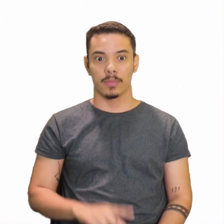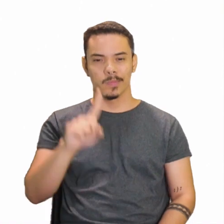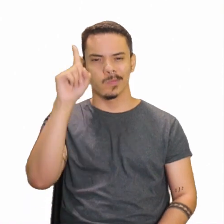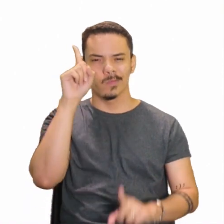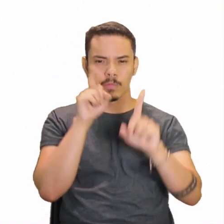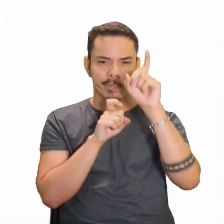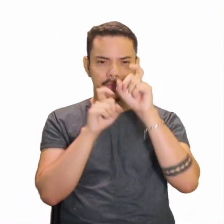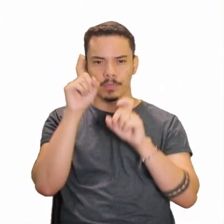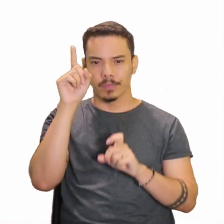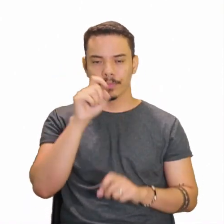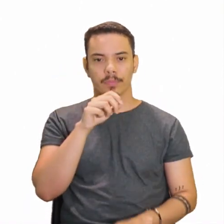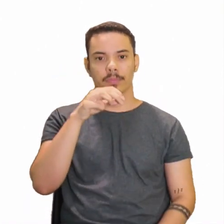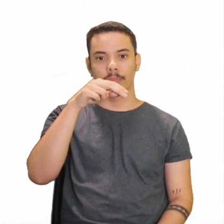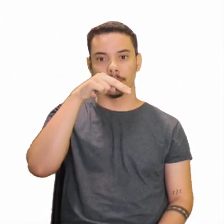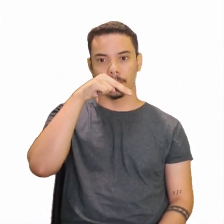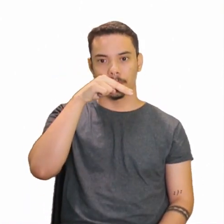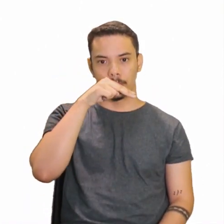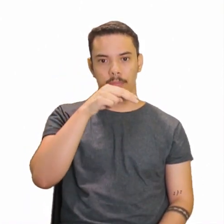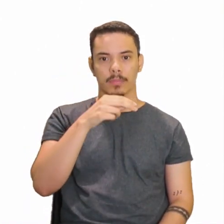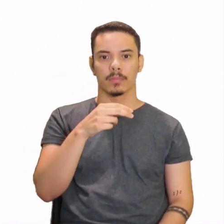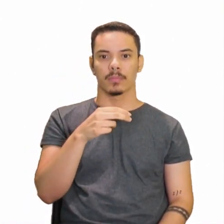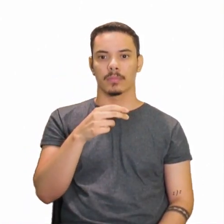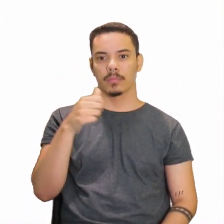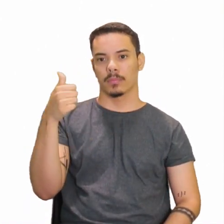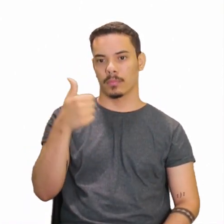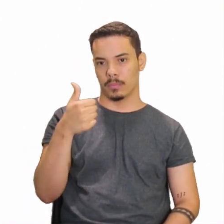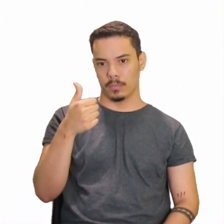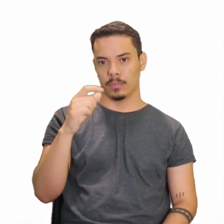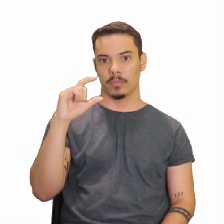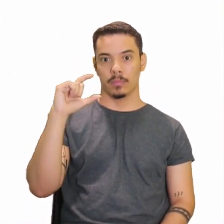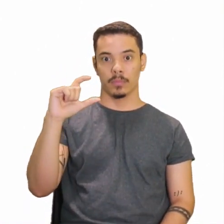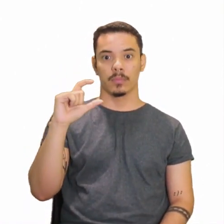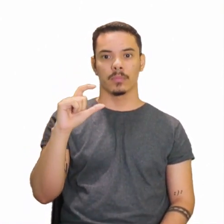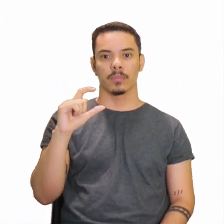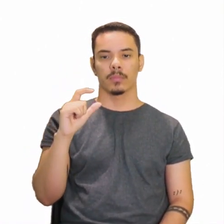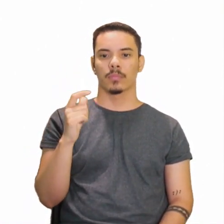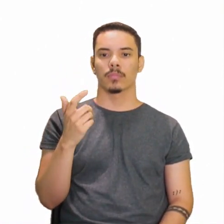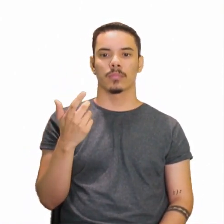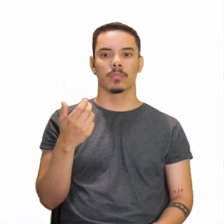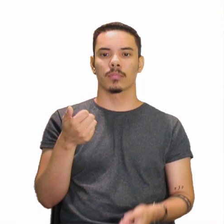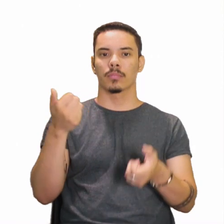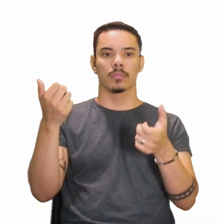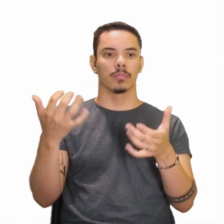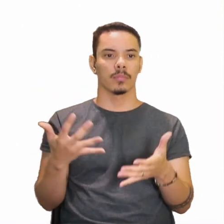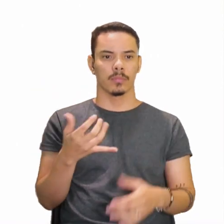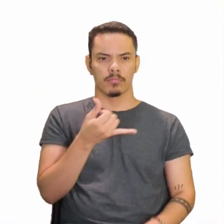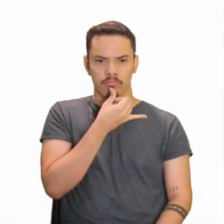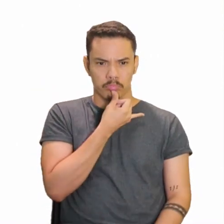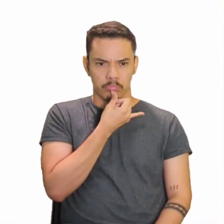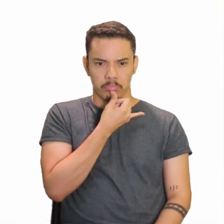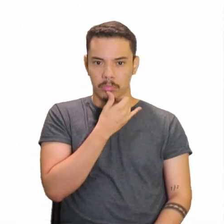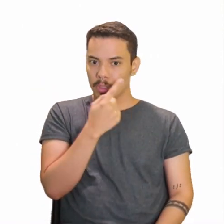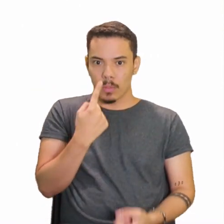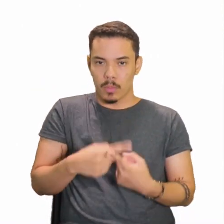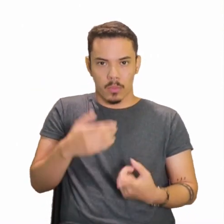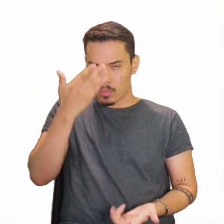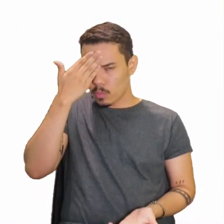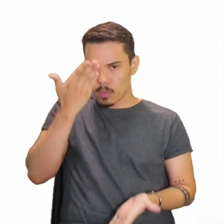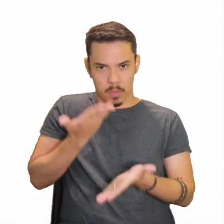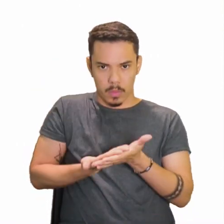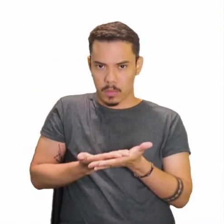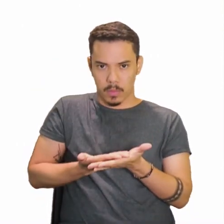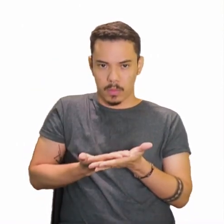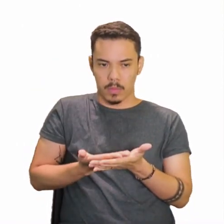facial da personagem Mônica no primeiro quadrinho indica A. Tristeza, pois não acreditava no que